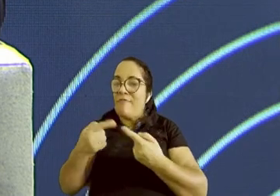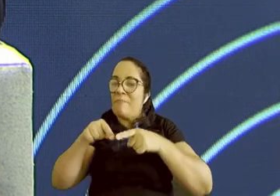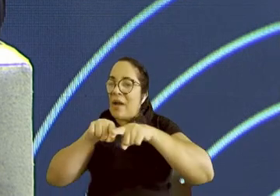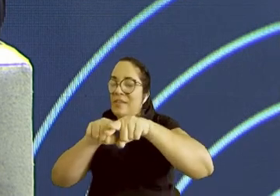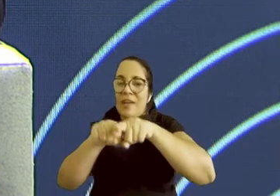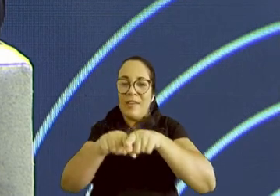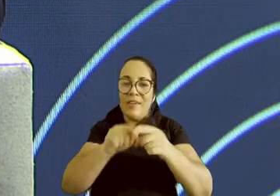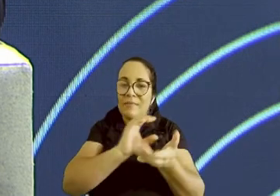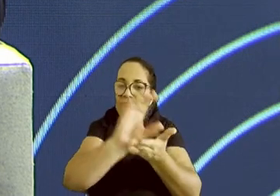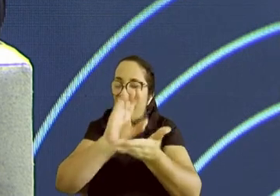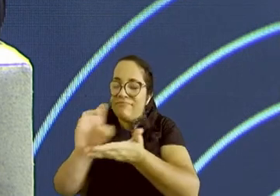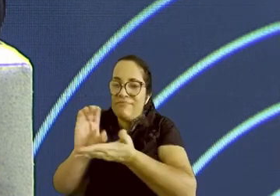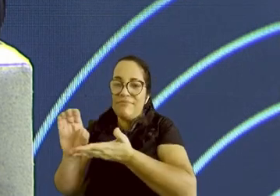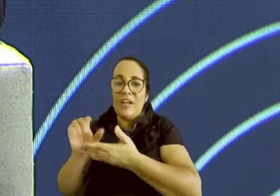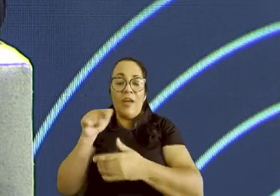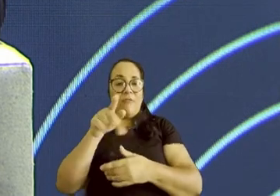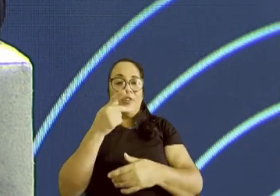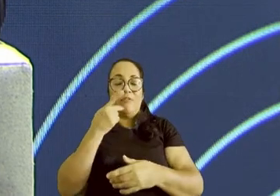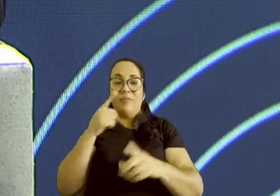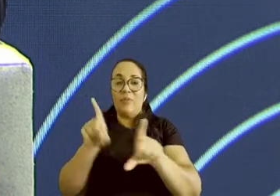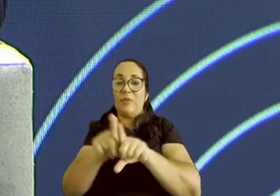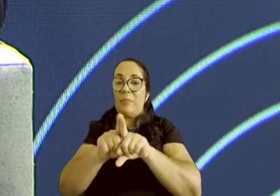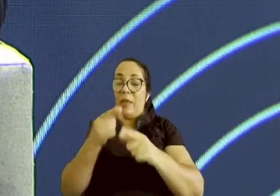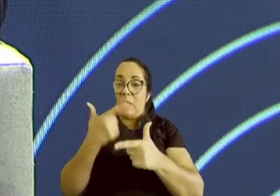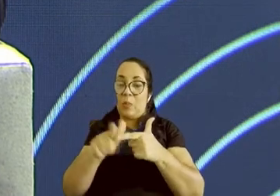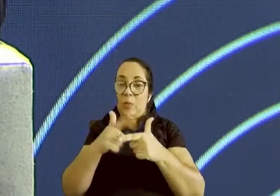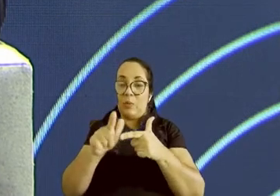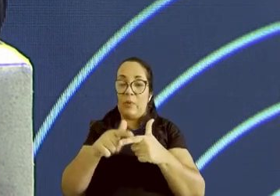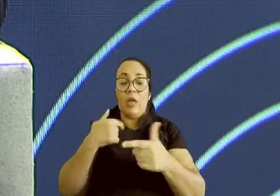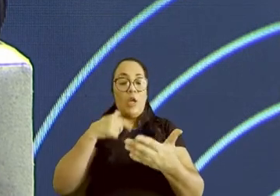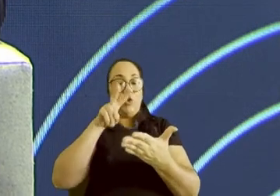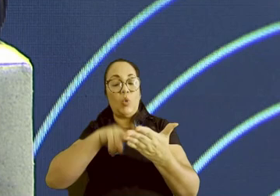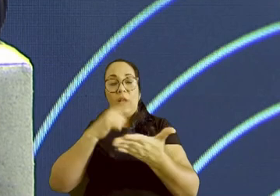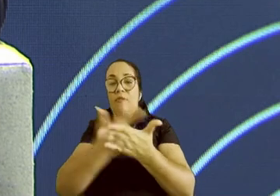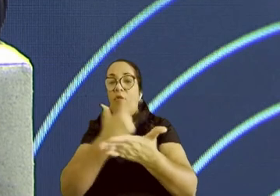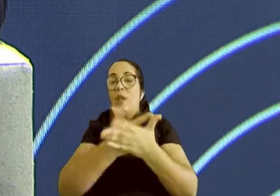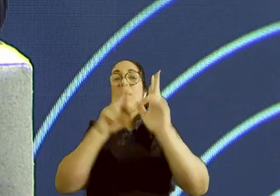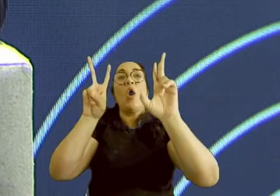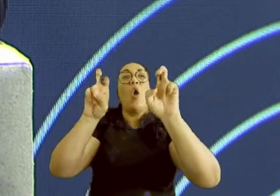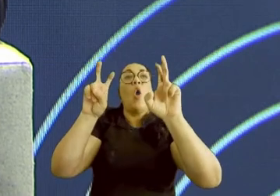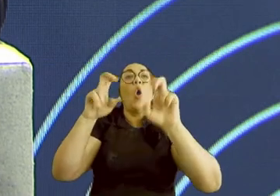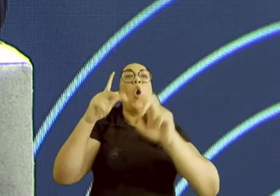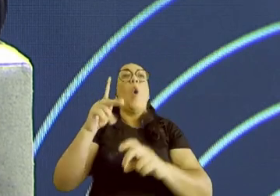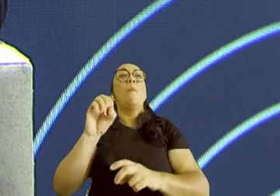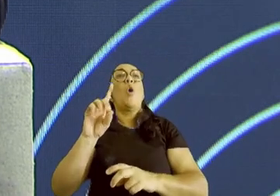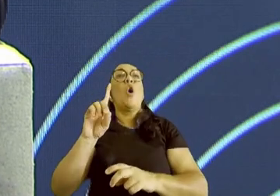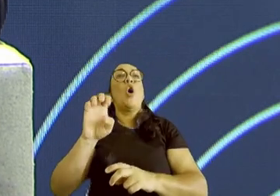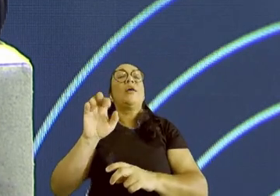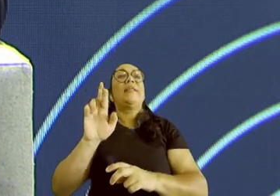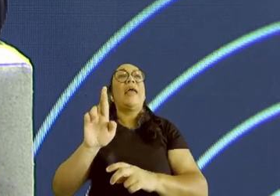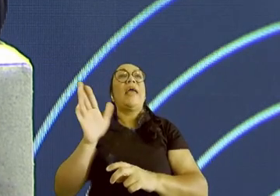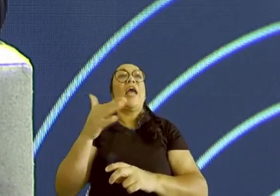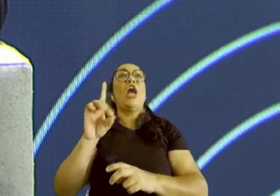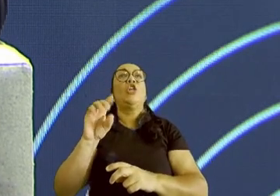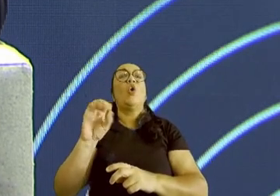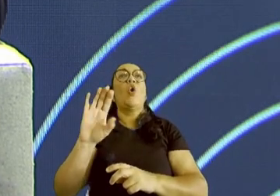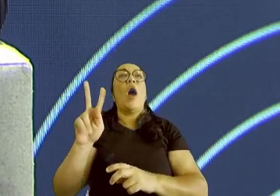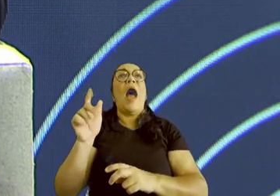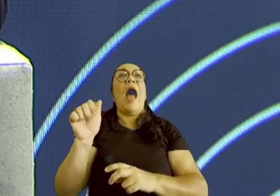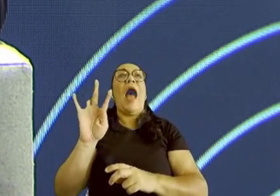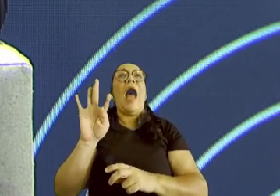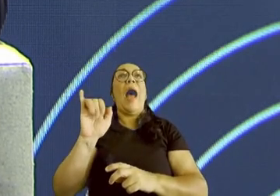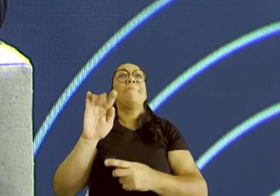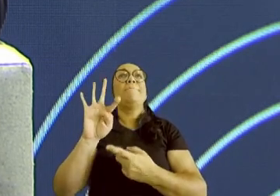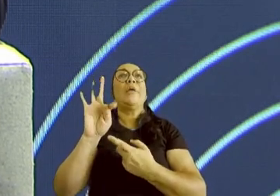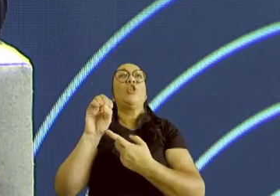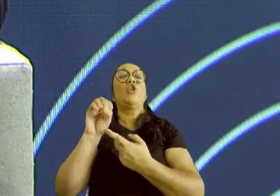questão das crises né eu tô lendo livro agora chama o poder do hábito ele fala justamente isso que as crises são muito boas Justamente por isso né que